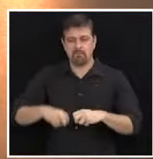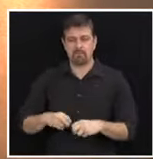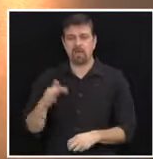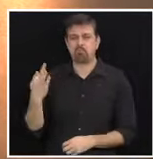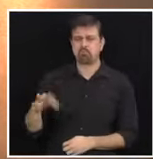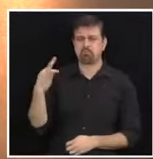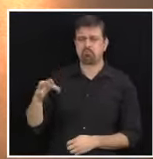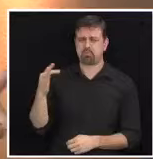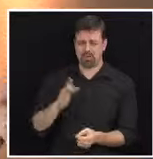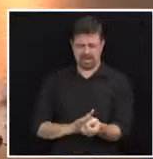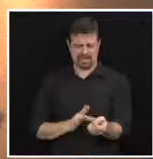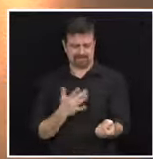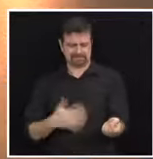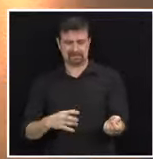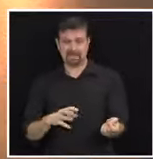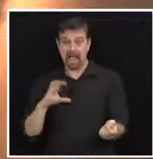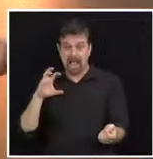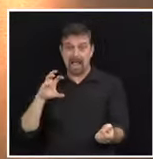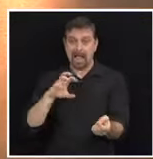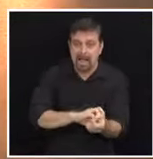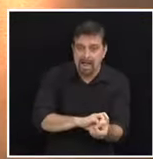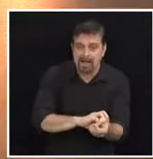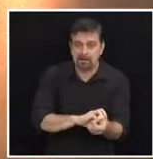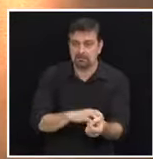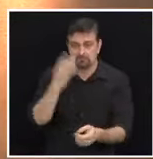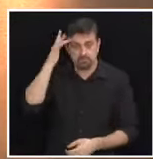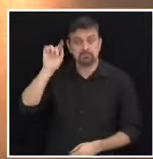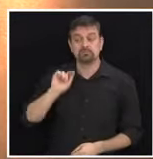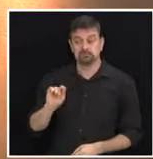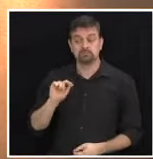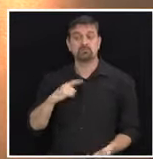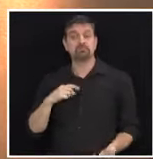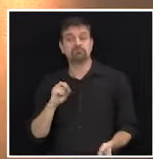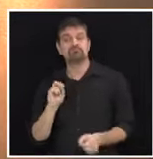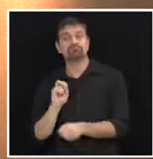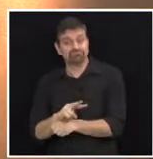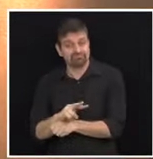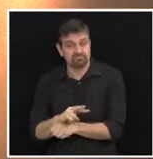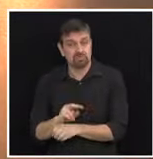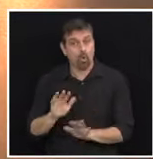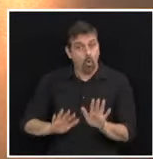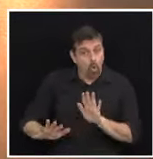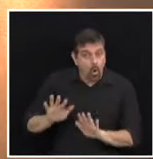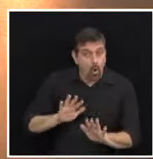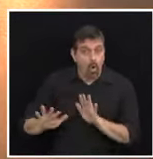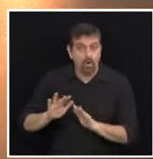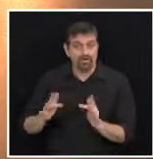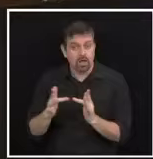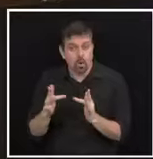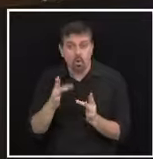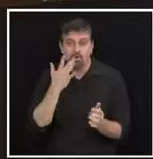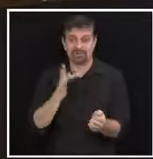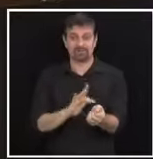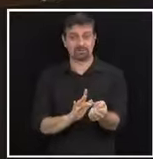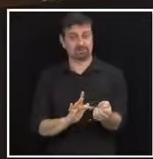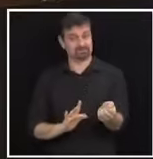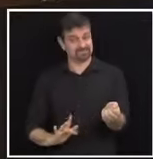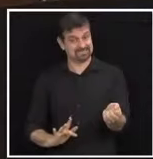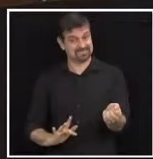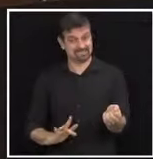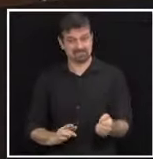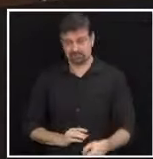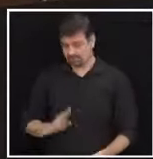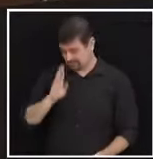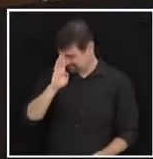machuca, morde, você não sabe o que está acontecendo. Então, você tem que tomar todas as precauções. É verdade.